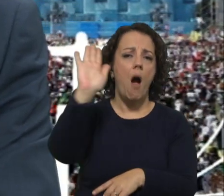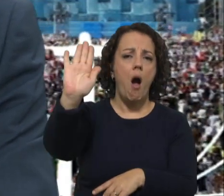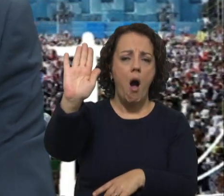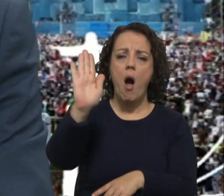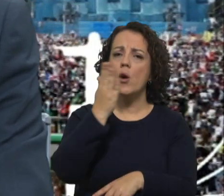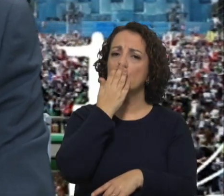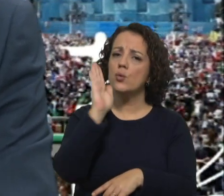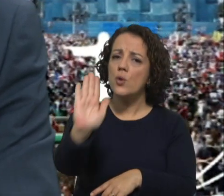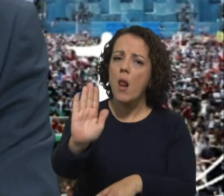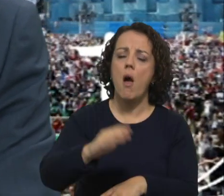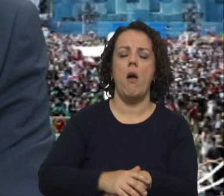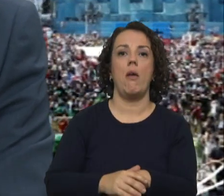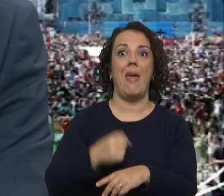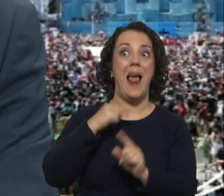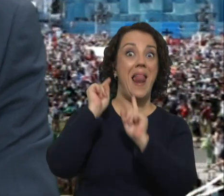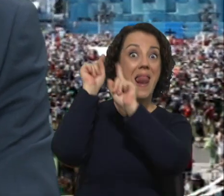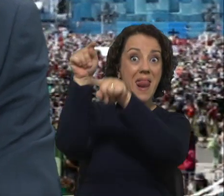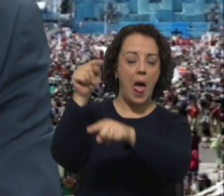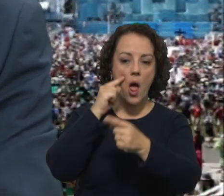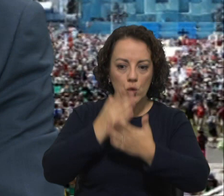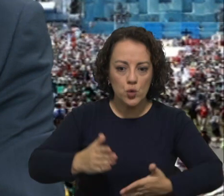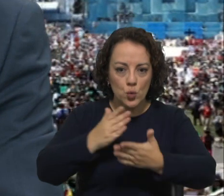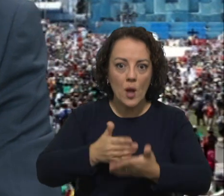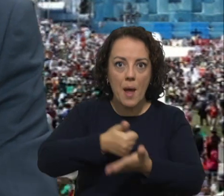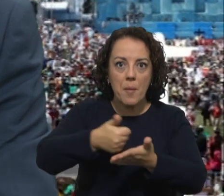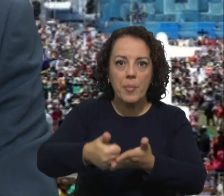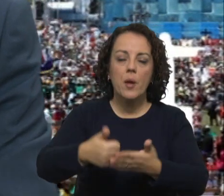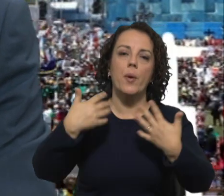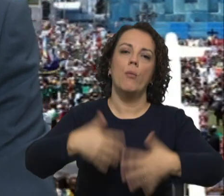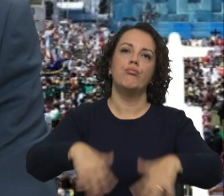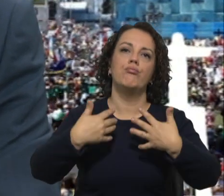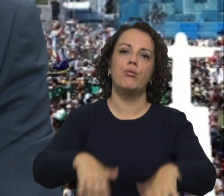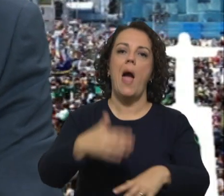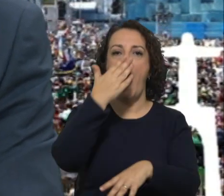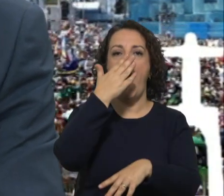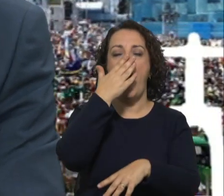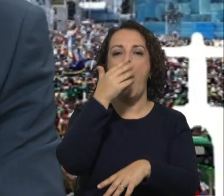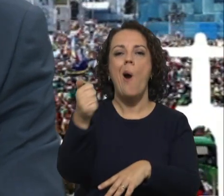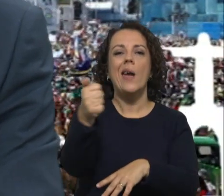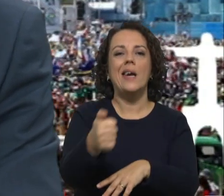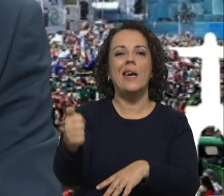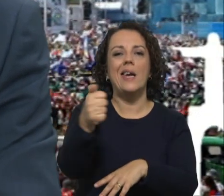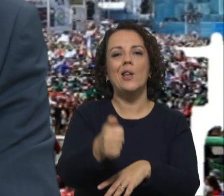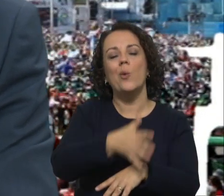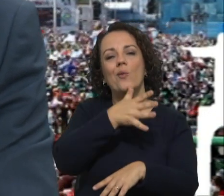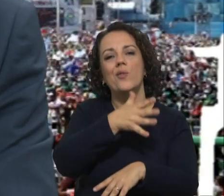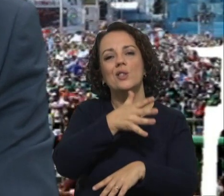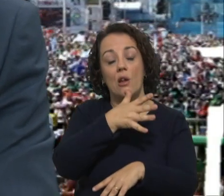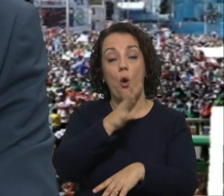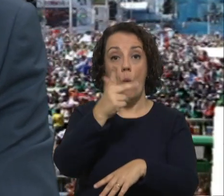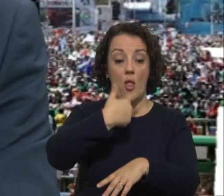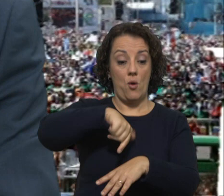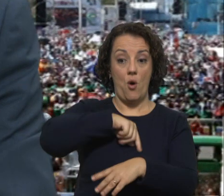Bíblia na Terra Santa é uma graça imensa. Diz que a Terra Santa é o quinto Evangelho e realmente quando a pessoa está na Terra Santa, vive na